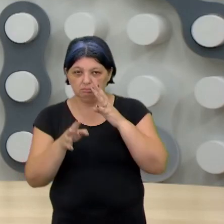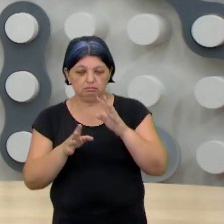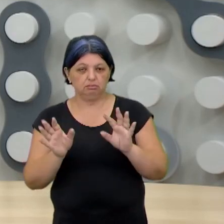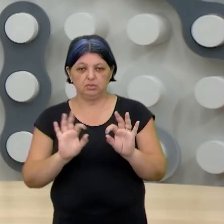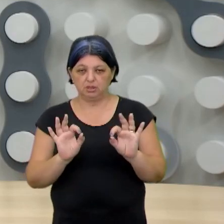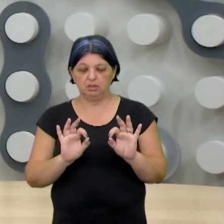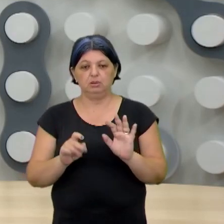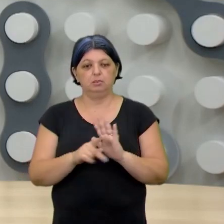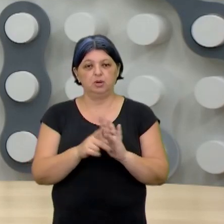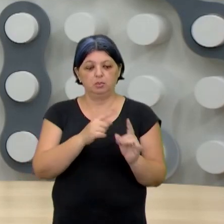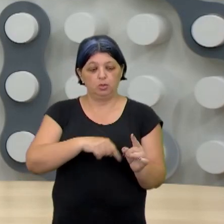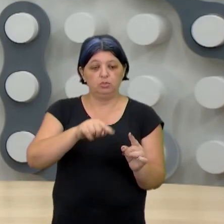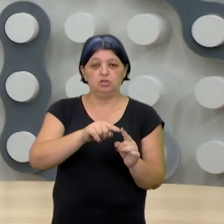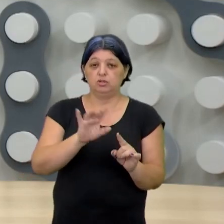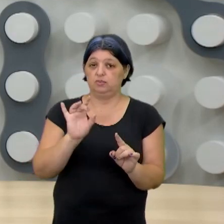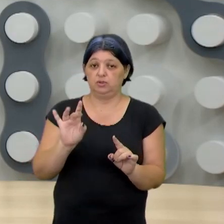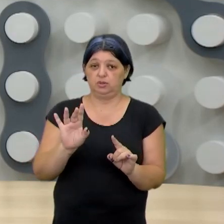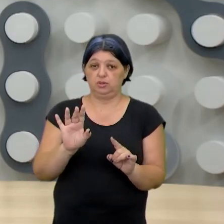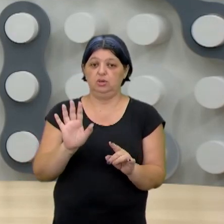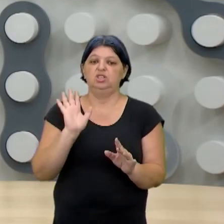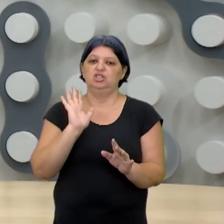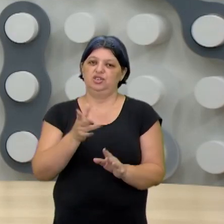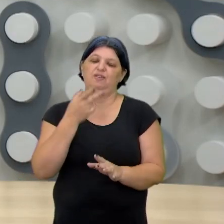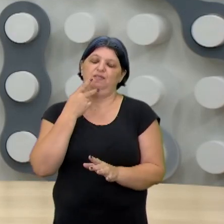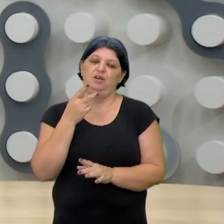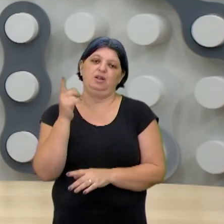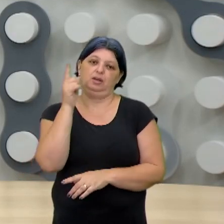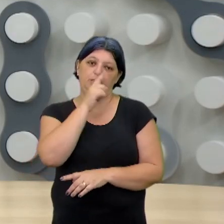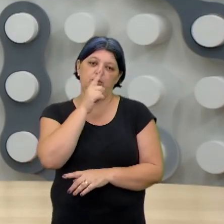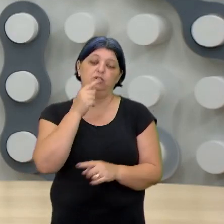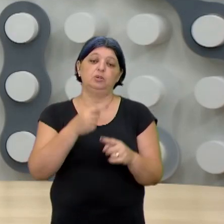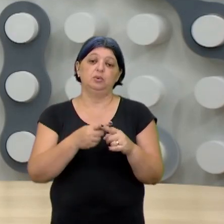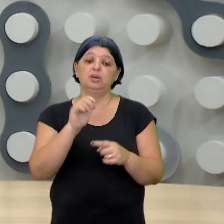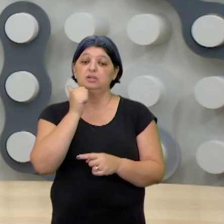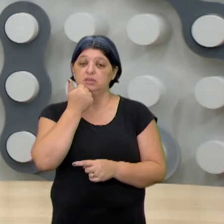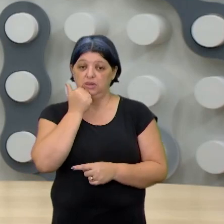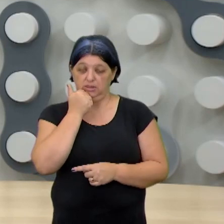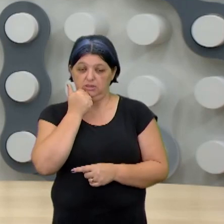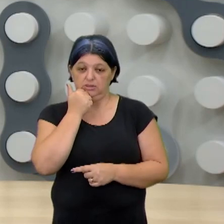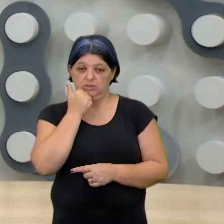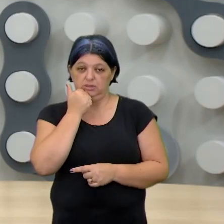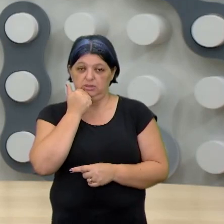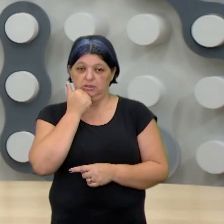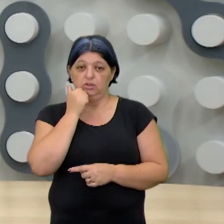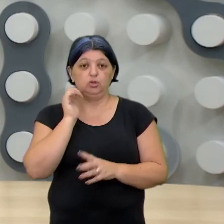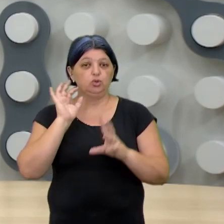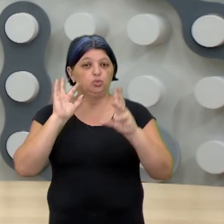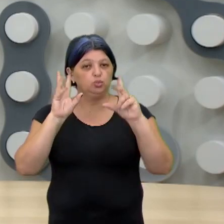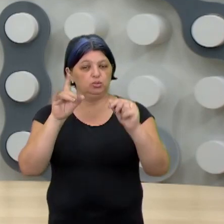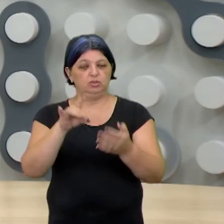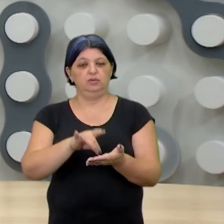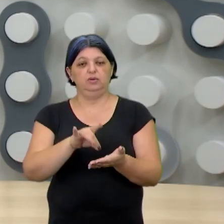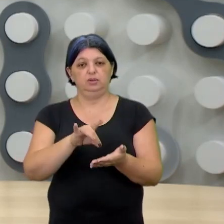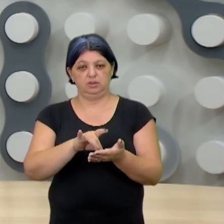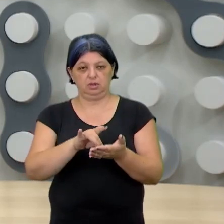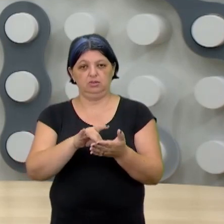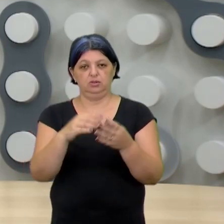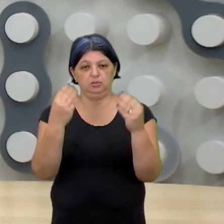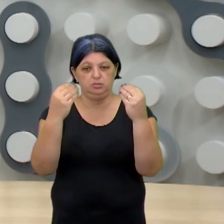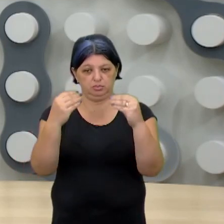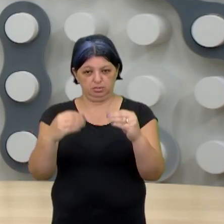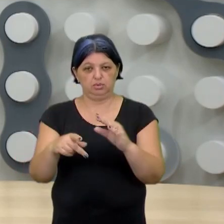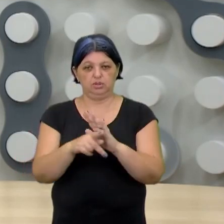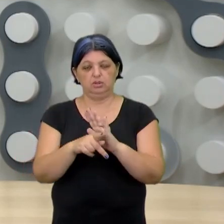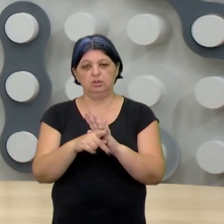pela objetividade, ele já está mentindo. Porque o que a ciência diz? Que toda verdade que é colocada, ela tem